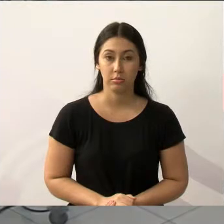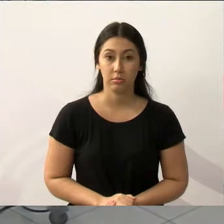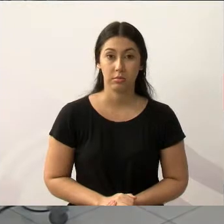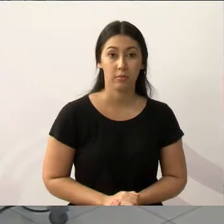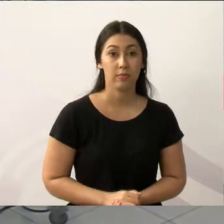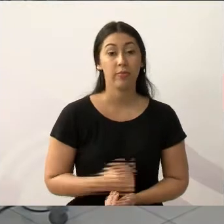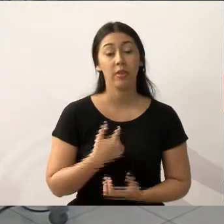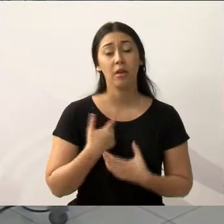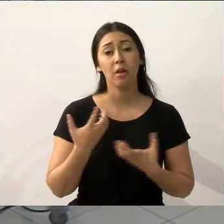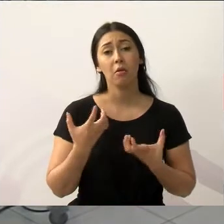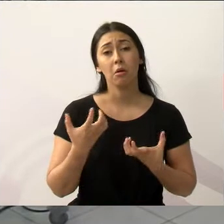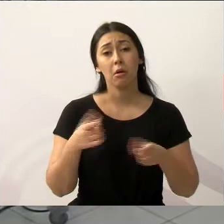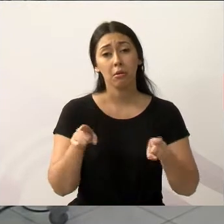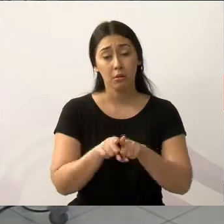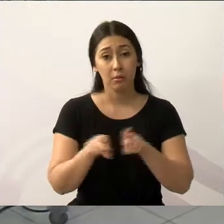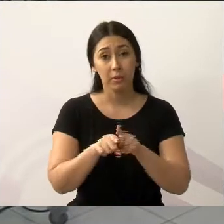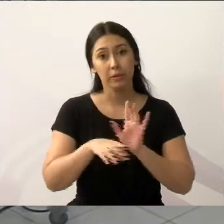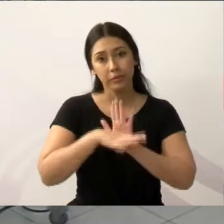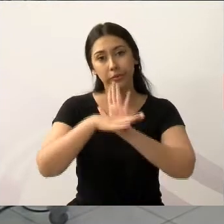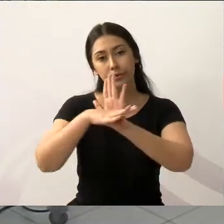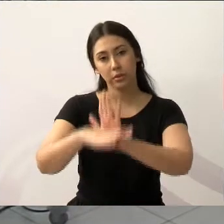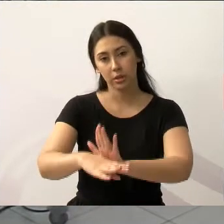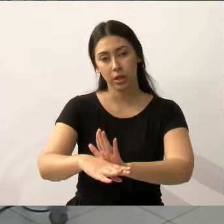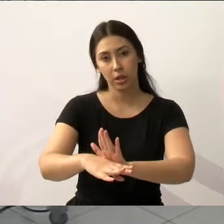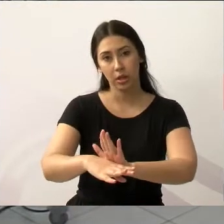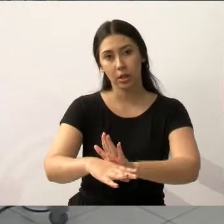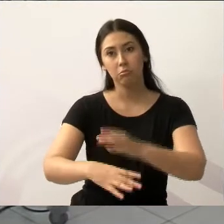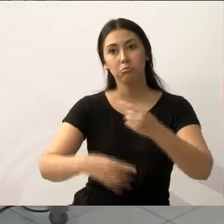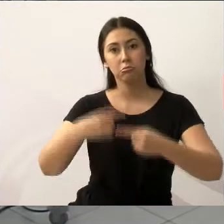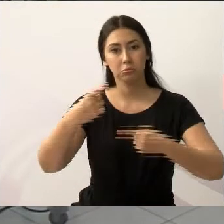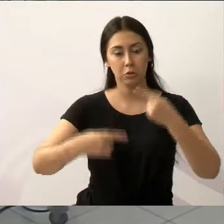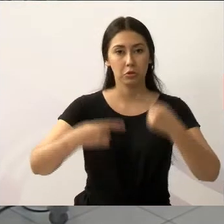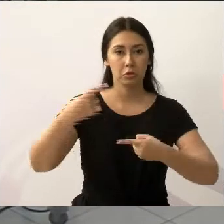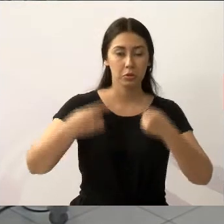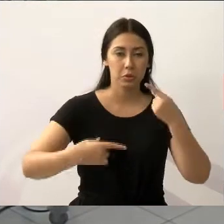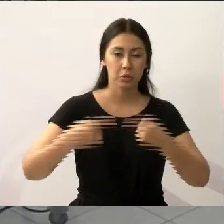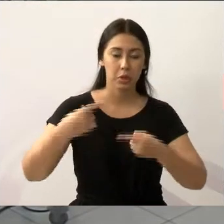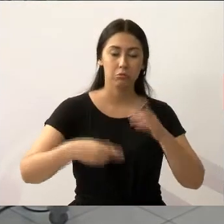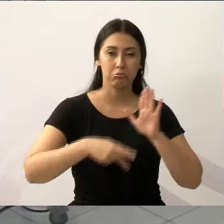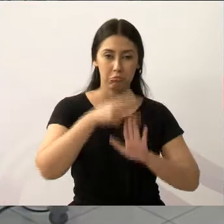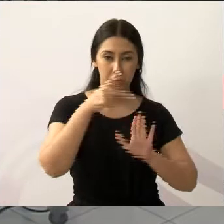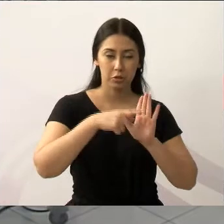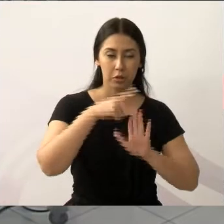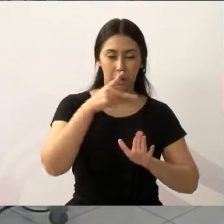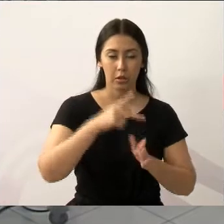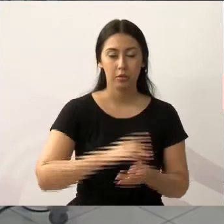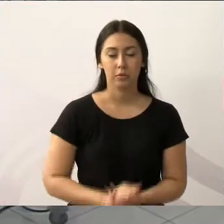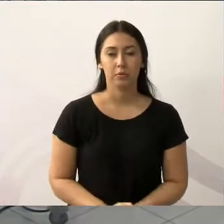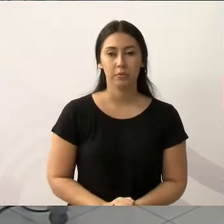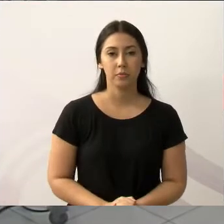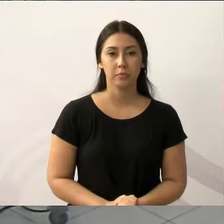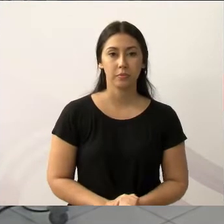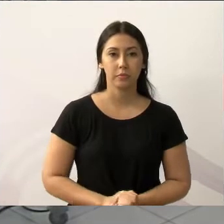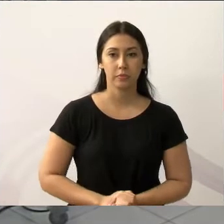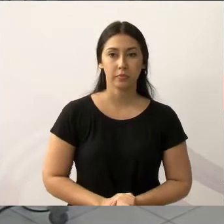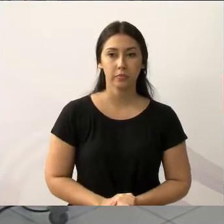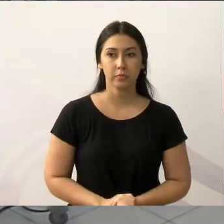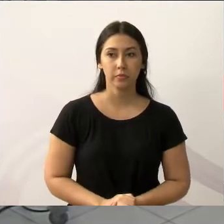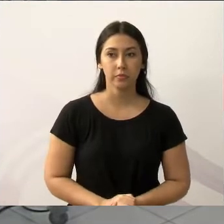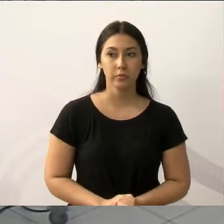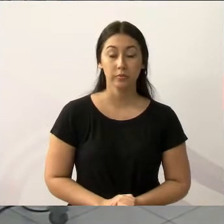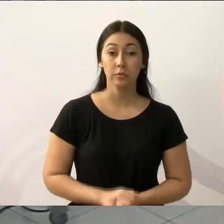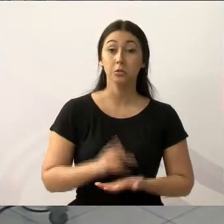Quero também colaborar um pouco na discussão com relação a esse projeto e,